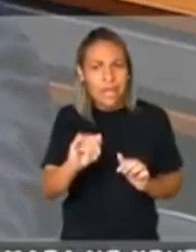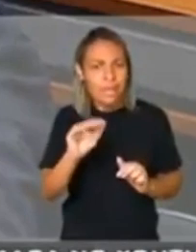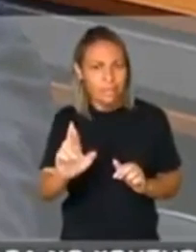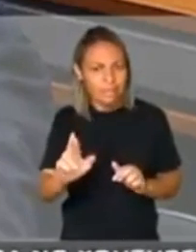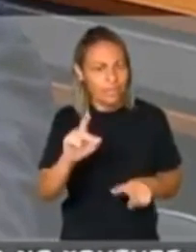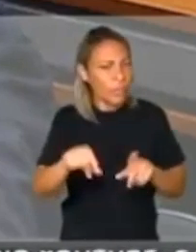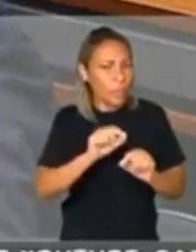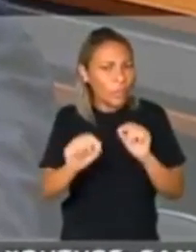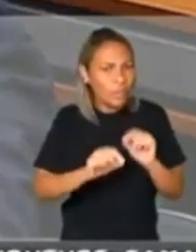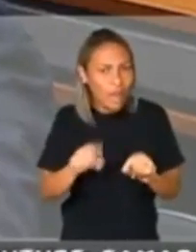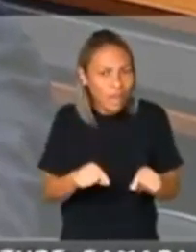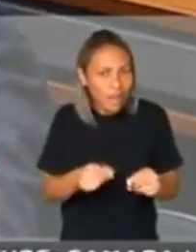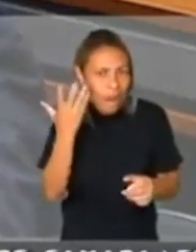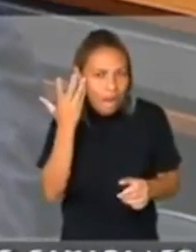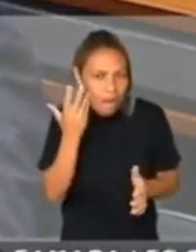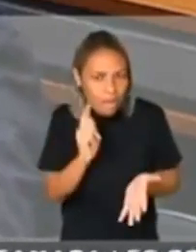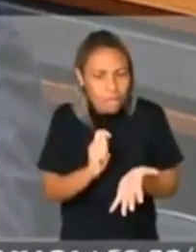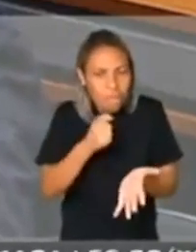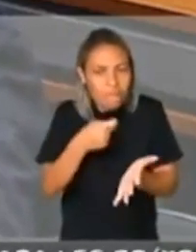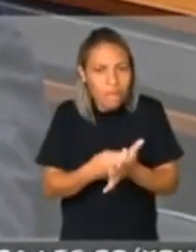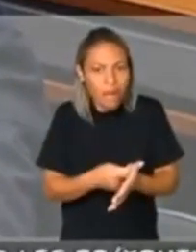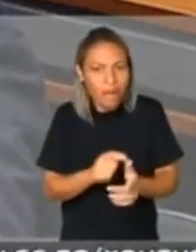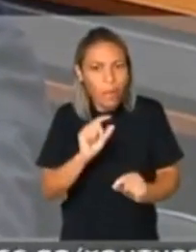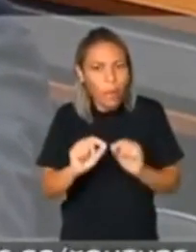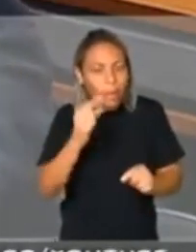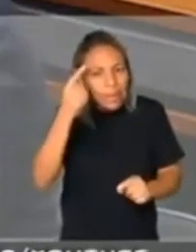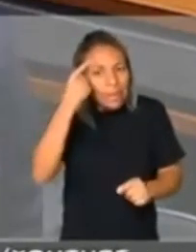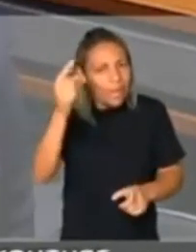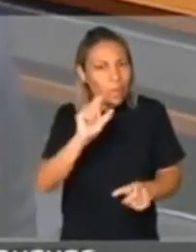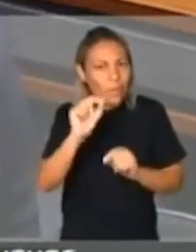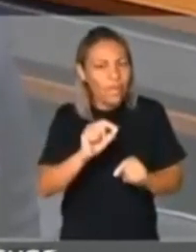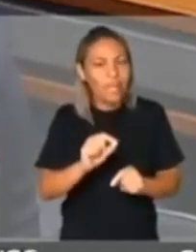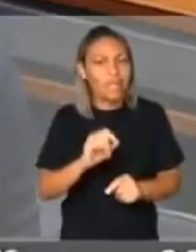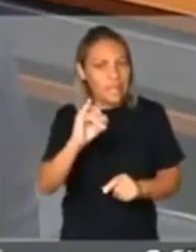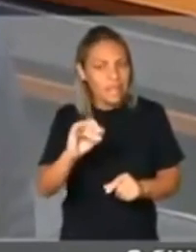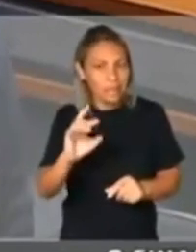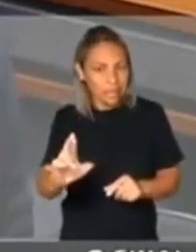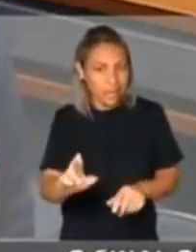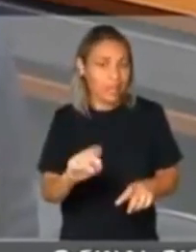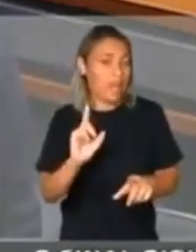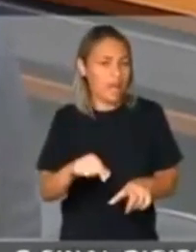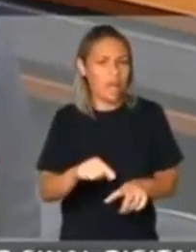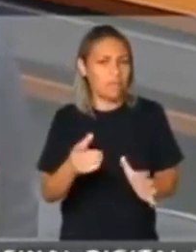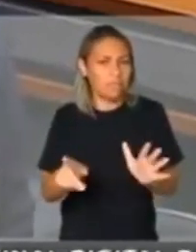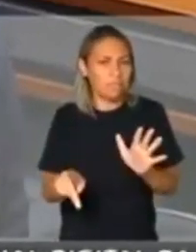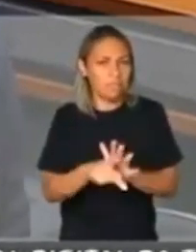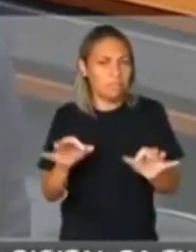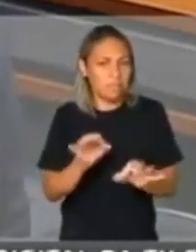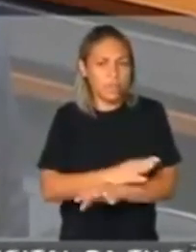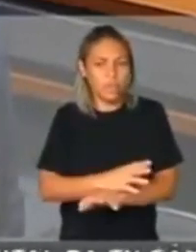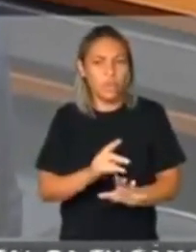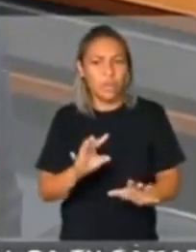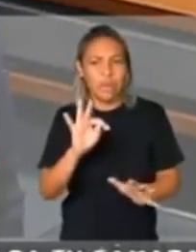qual instituto jurídico seria utilizado para implementar essa ideia, né? Porque o imposto já é o imposto de renda e